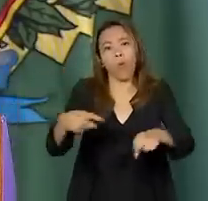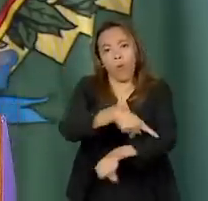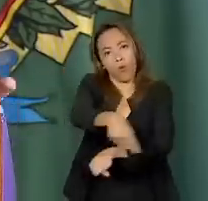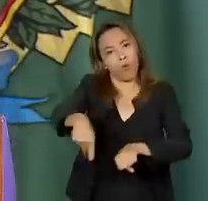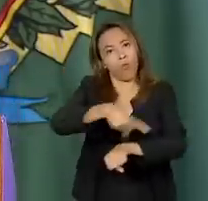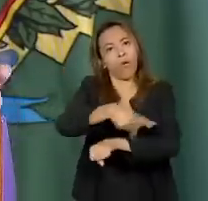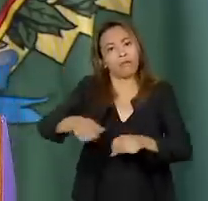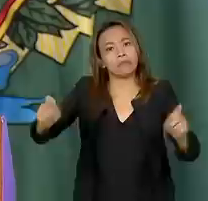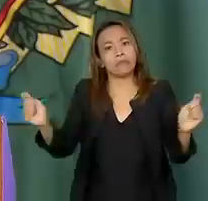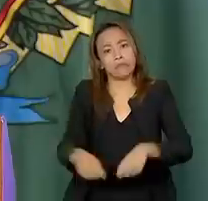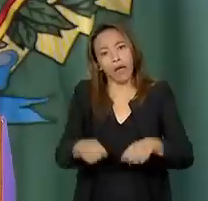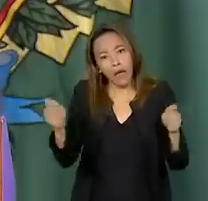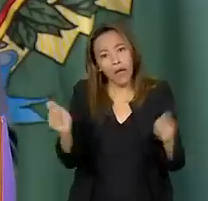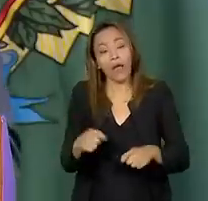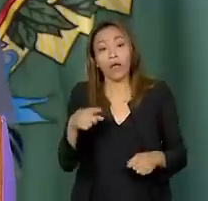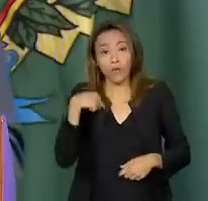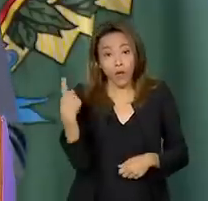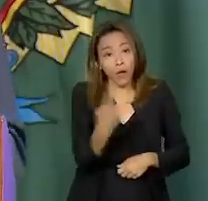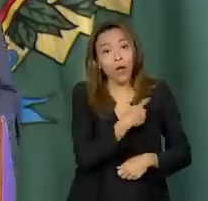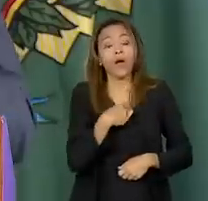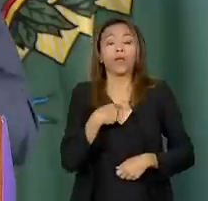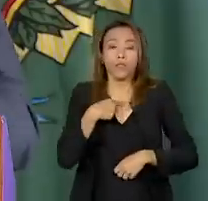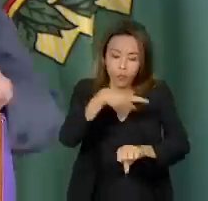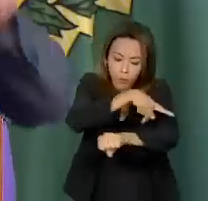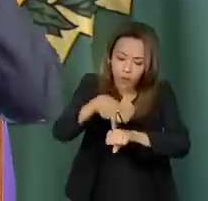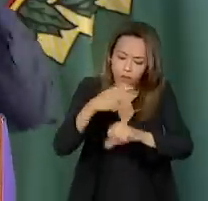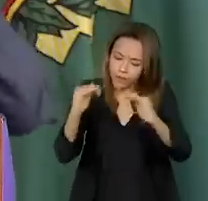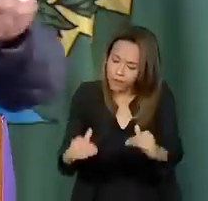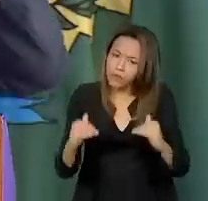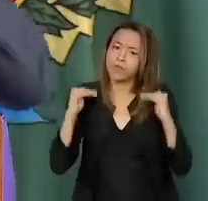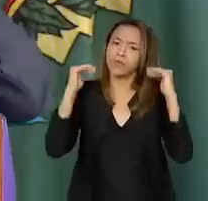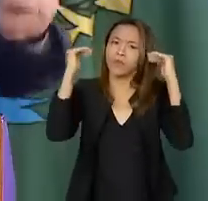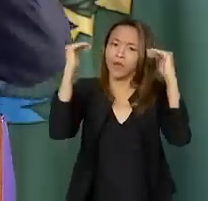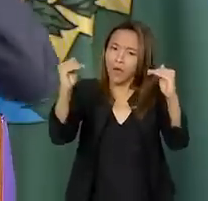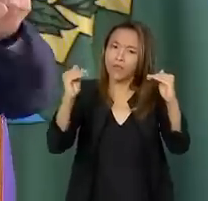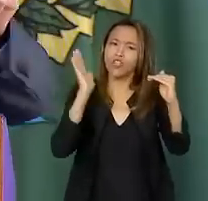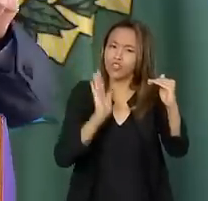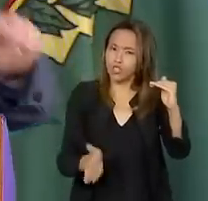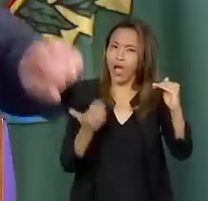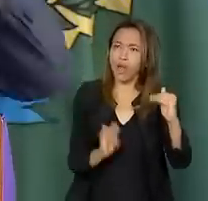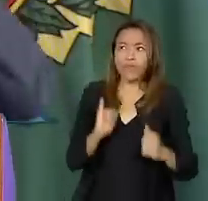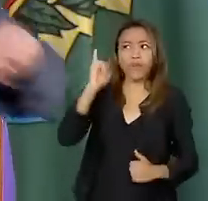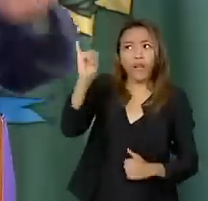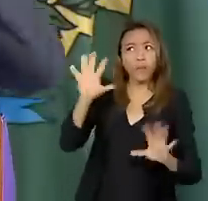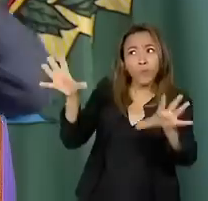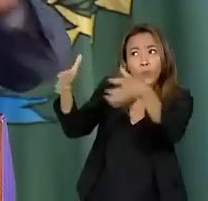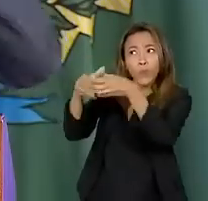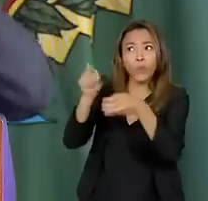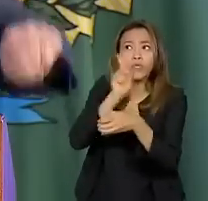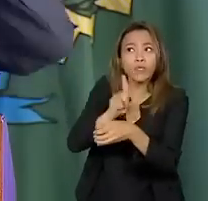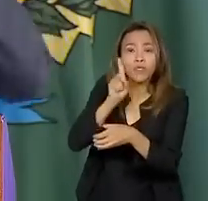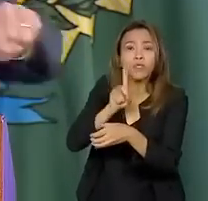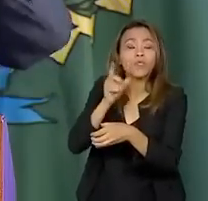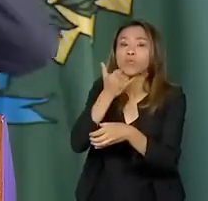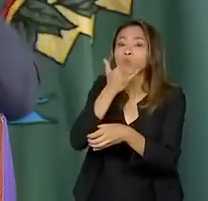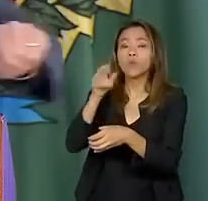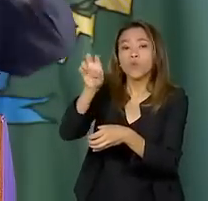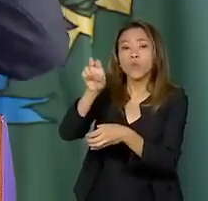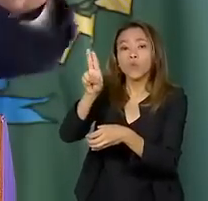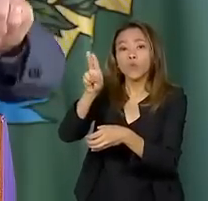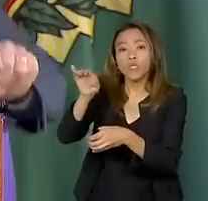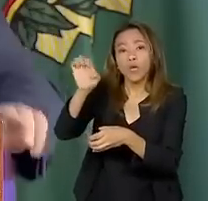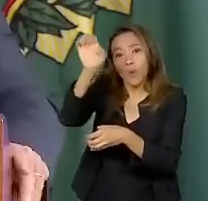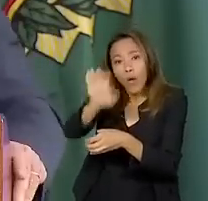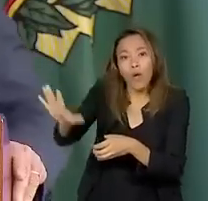nação significa que a gente é soberano. Significa que eu disse para a União Europeia: a gente quer fazer um acordo com a